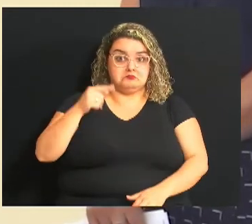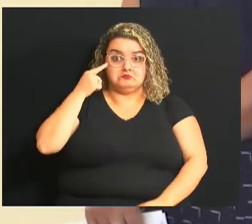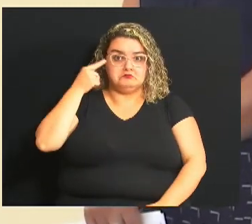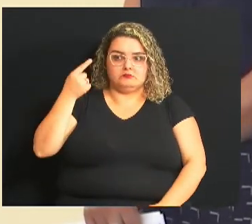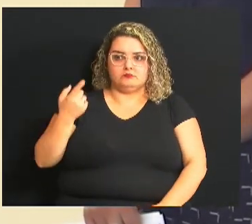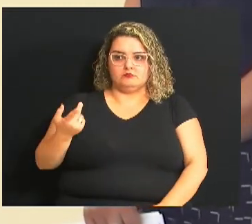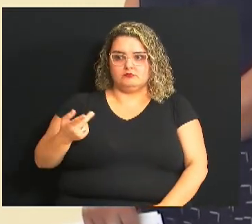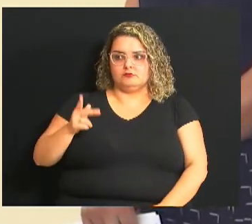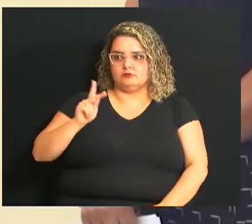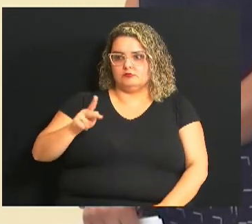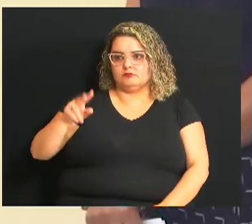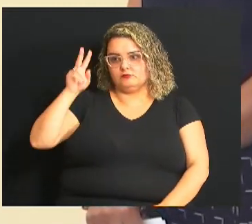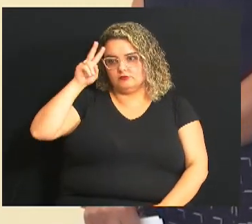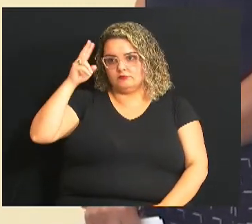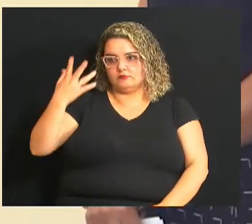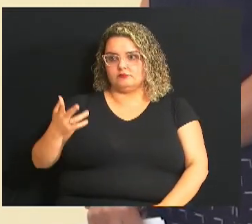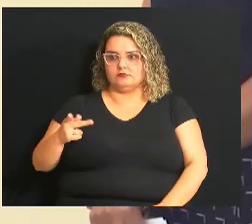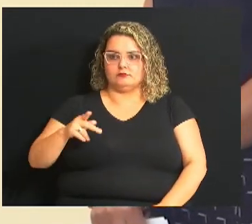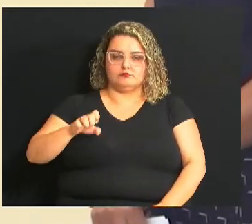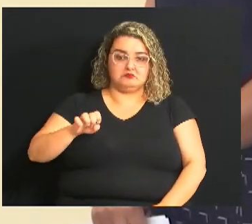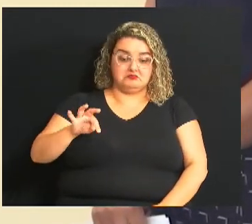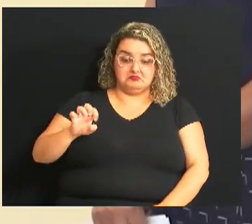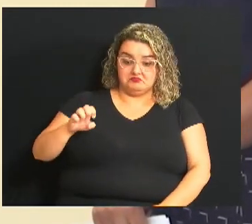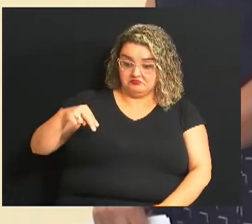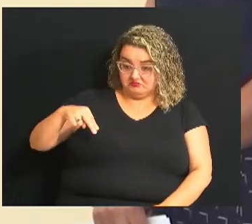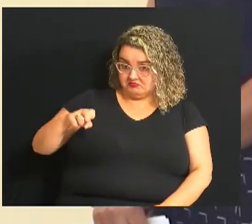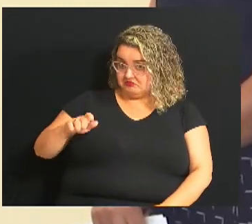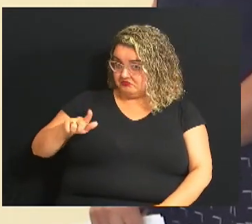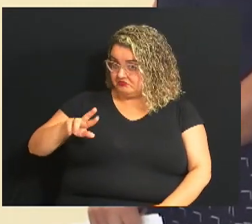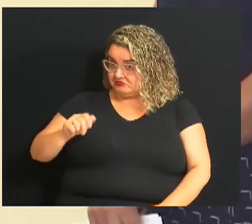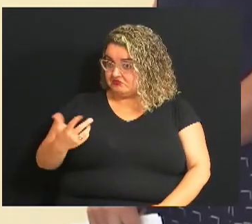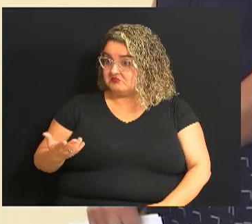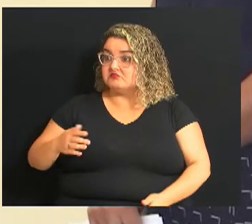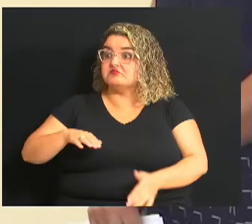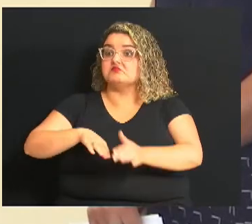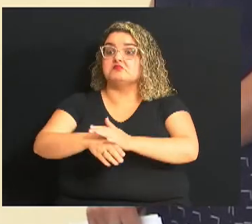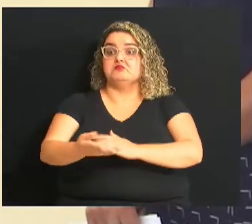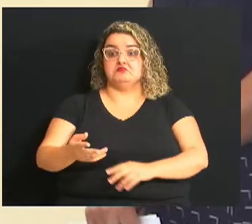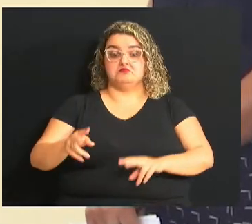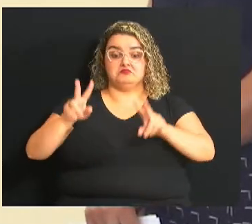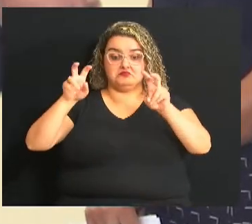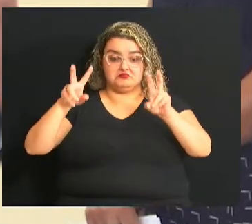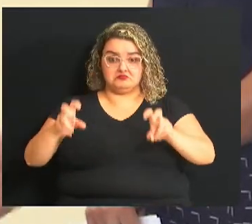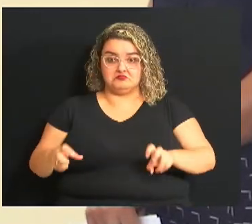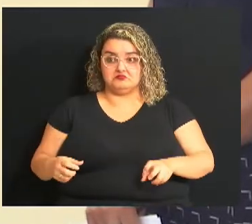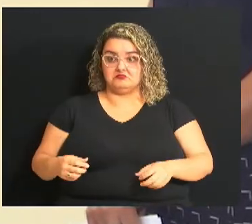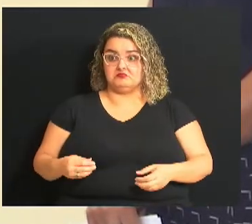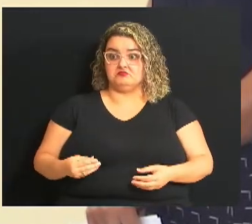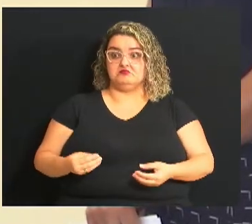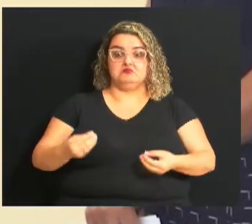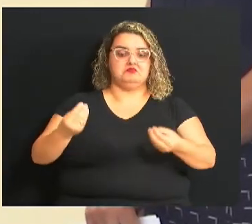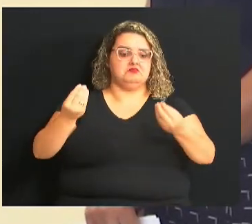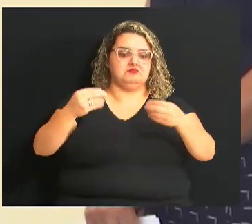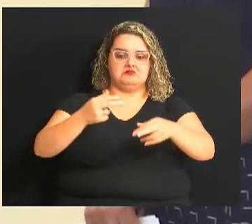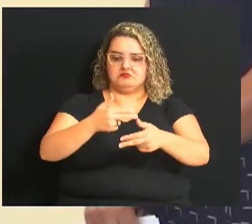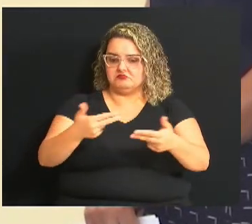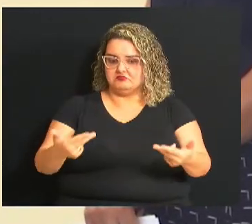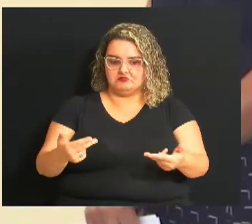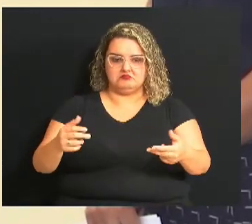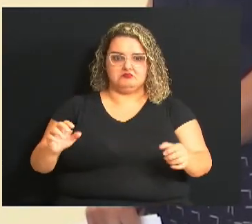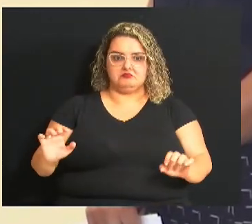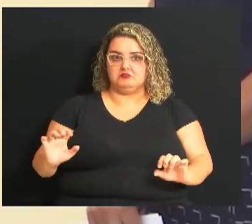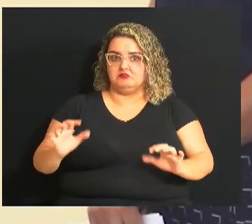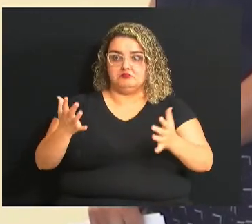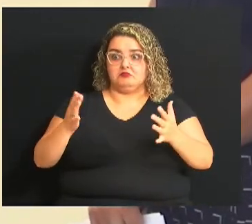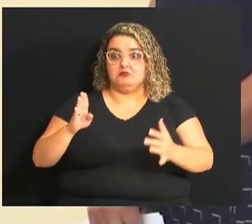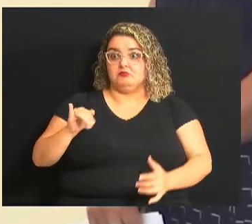ensinava para os alunos peste negra, quer dizer, a gente está acostumado a trabalhar com essas catástrofes e situações, essas